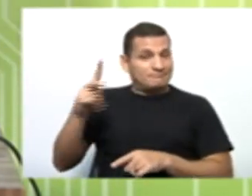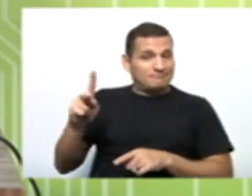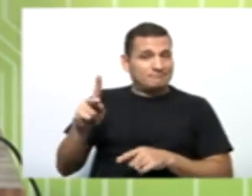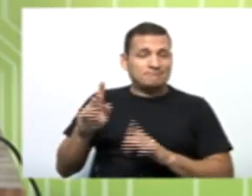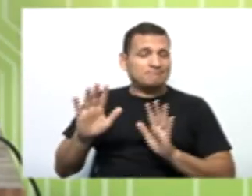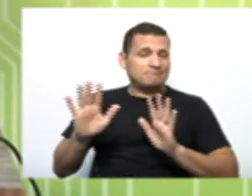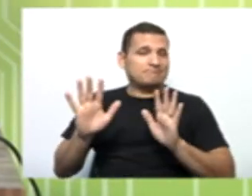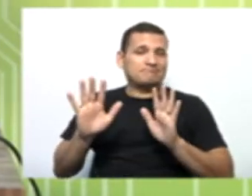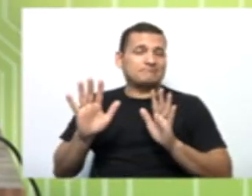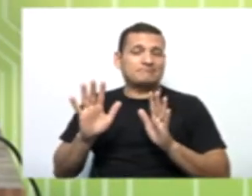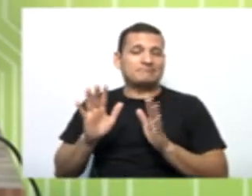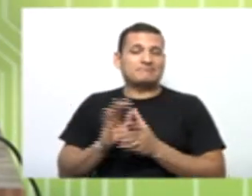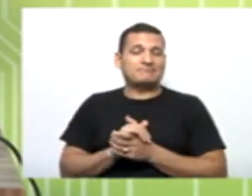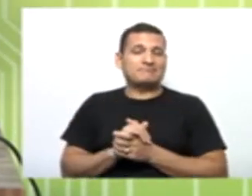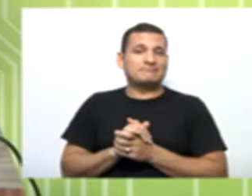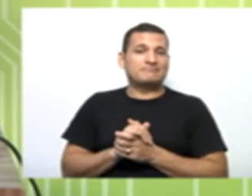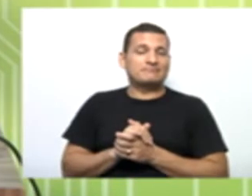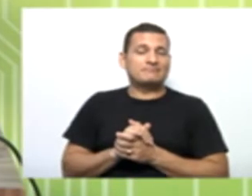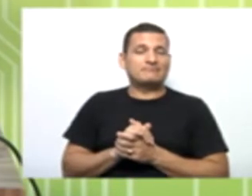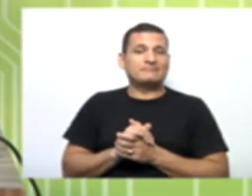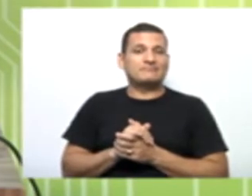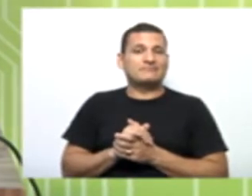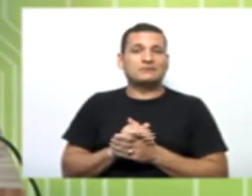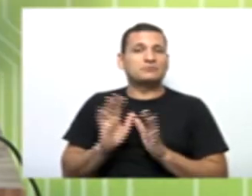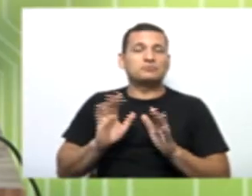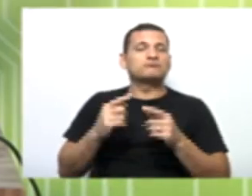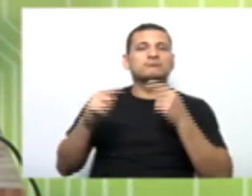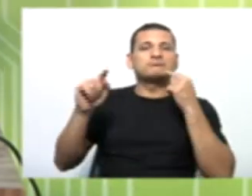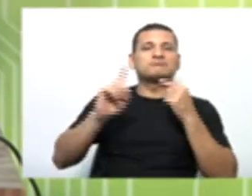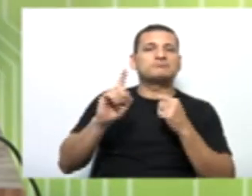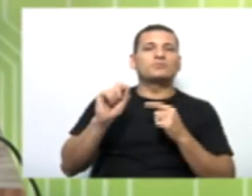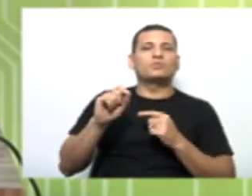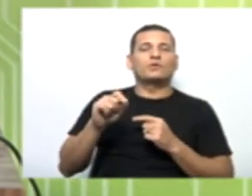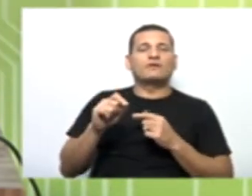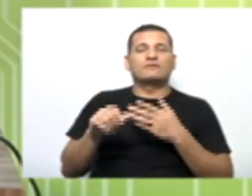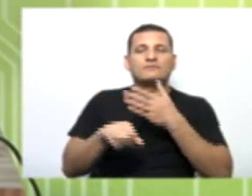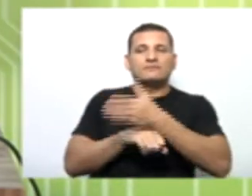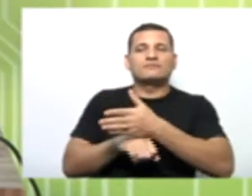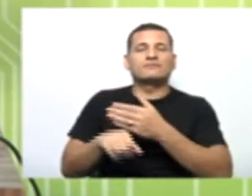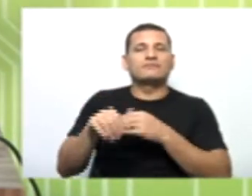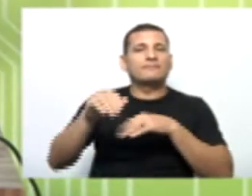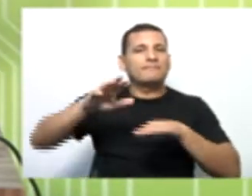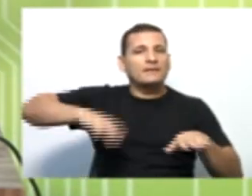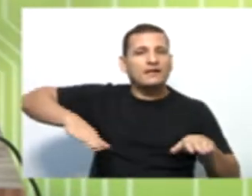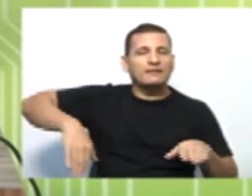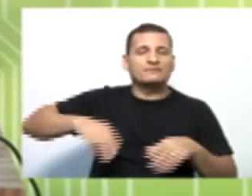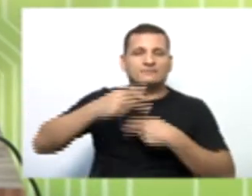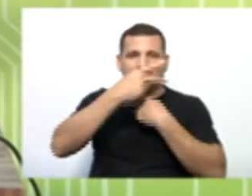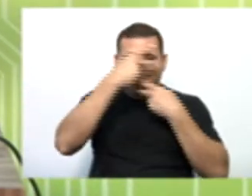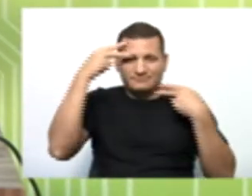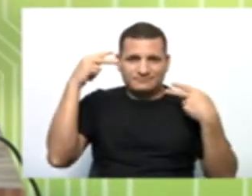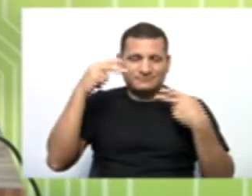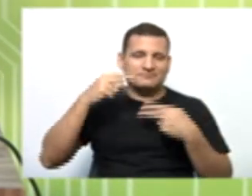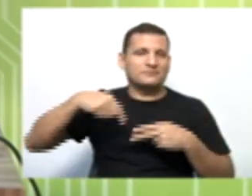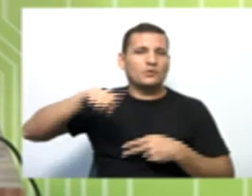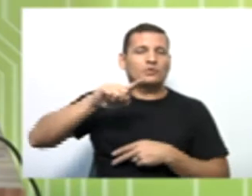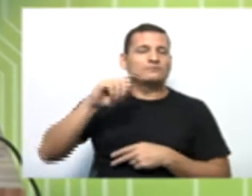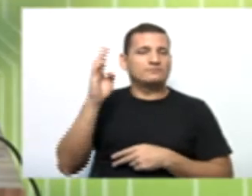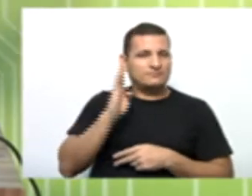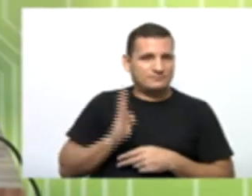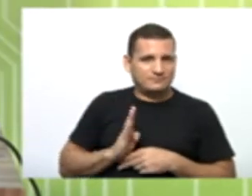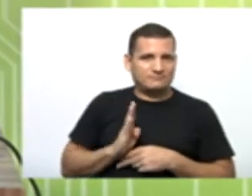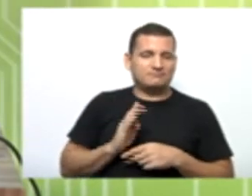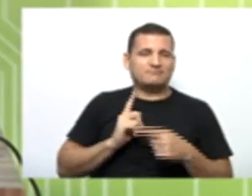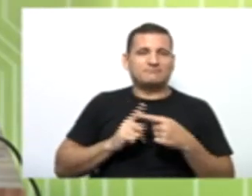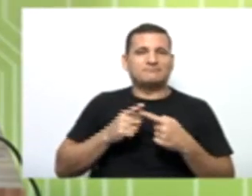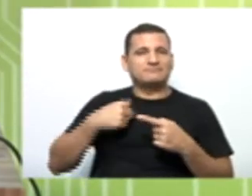não permitem que, por exemplo, as mulheres possam frequentar uma praia com as vestimentas que nós brasileiros utilizamos, né, quando nós vamos